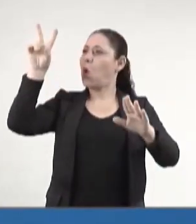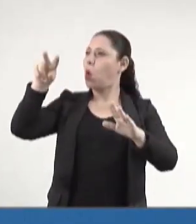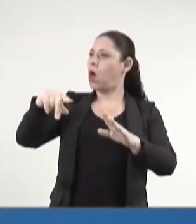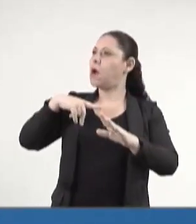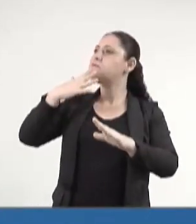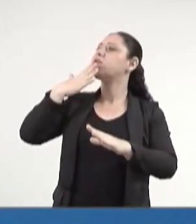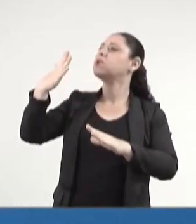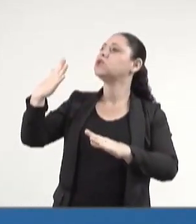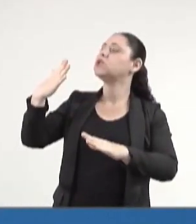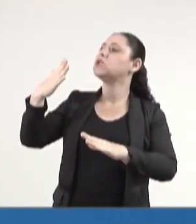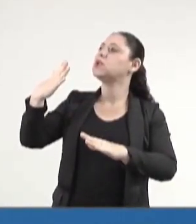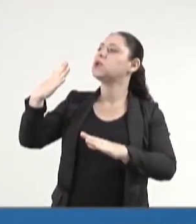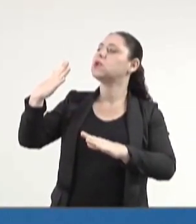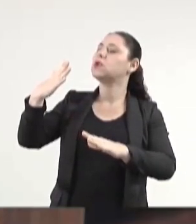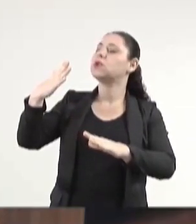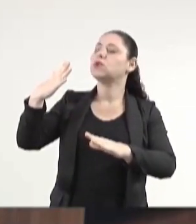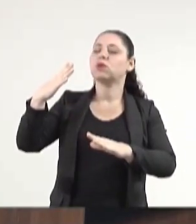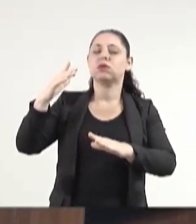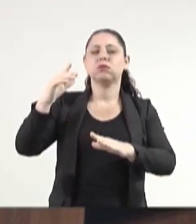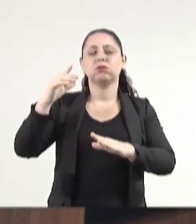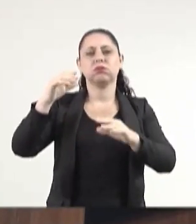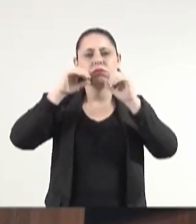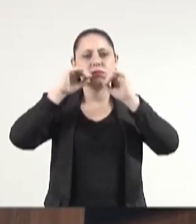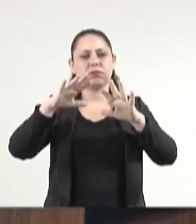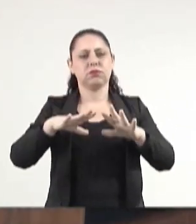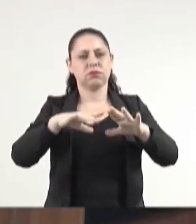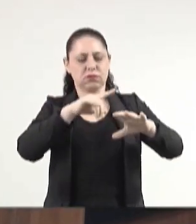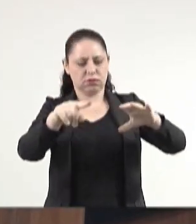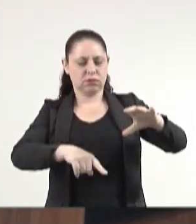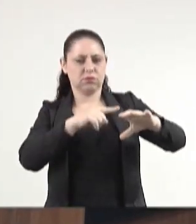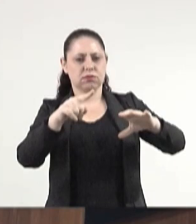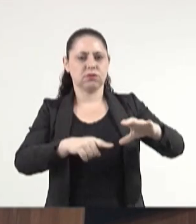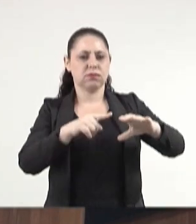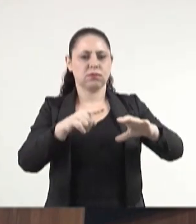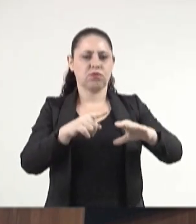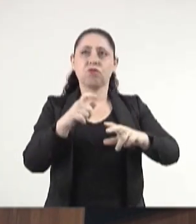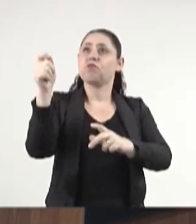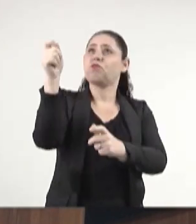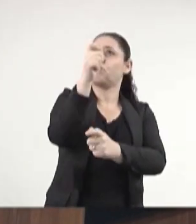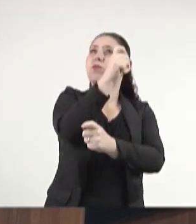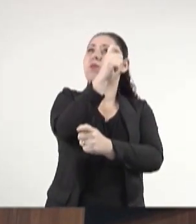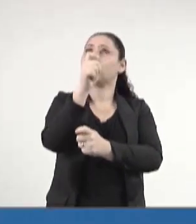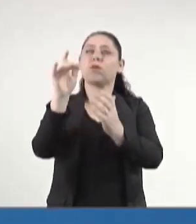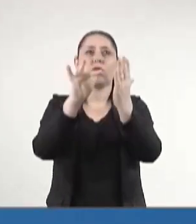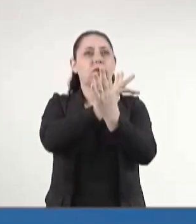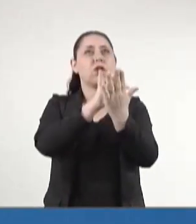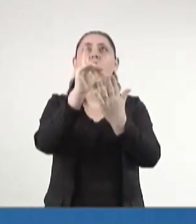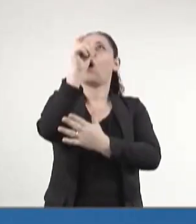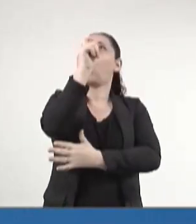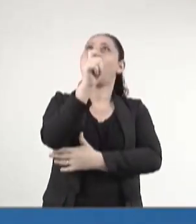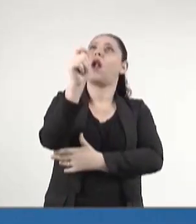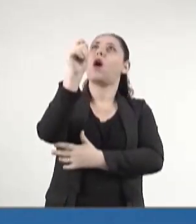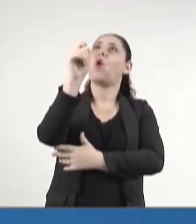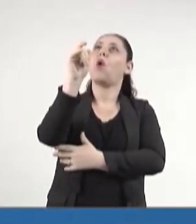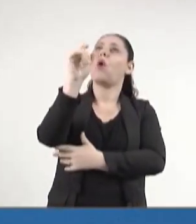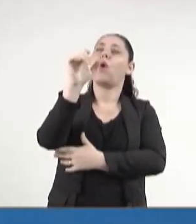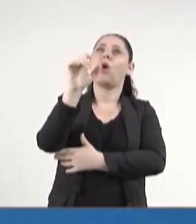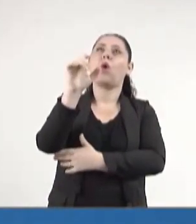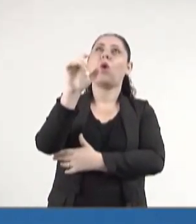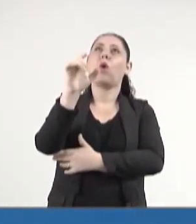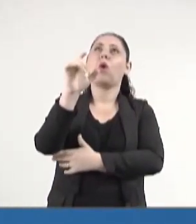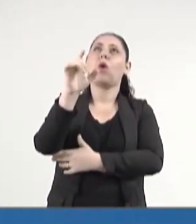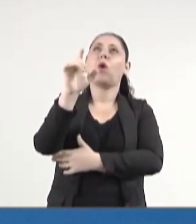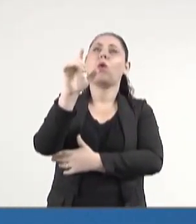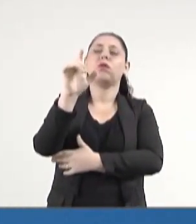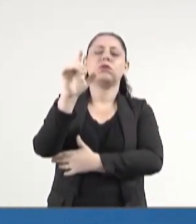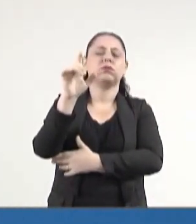muro, pedindo bênção para o pneu e acendendo o refletor do telefone para o OVNI, para